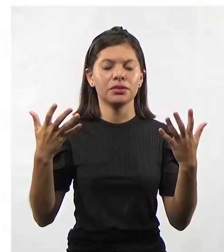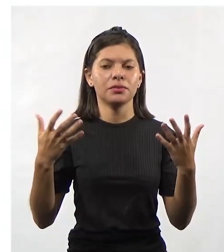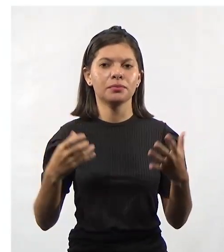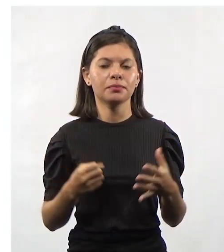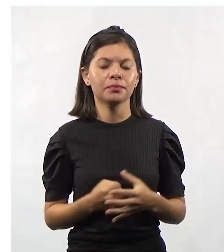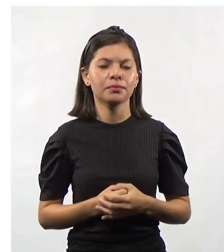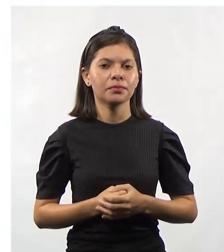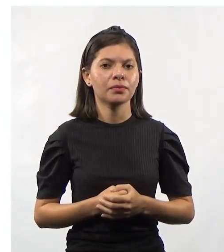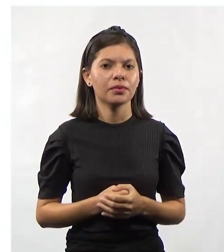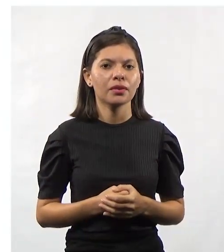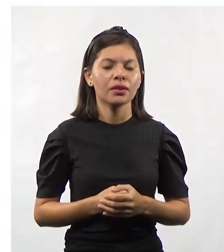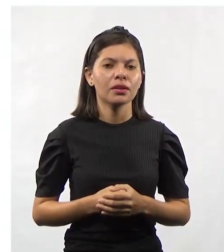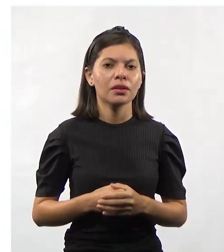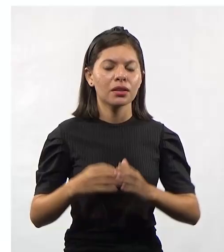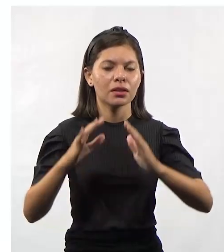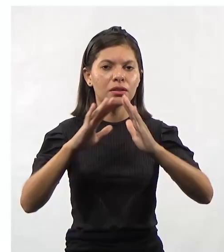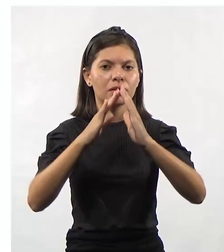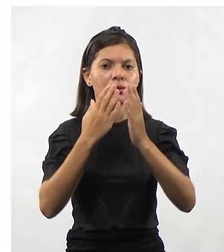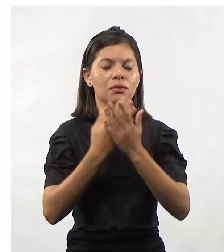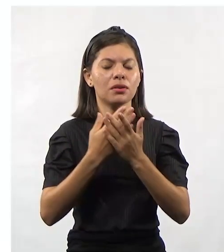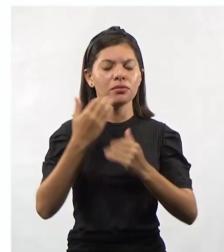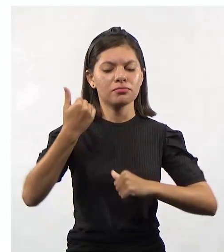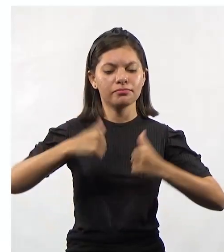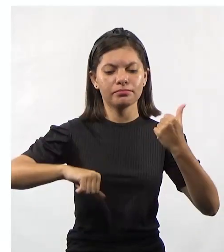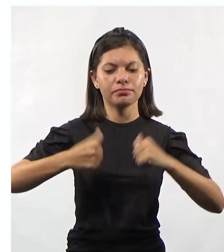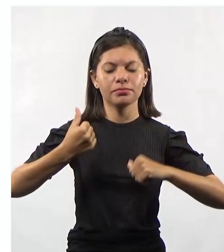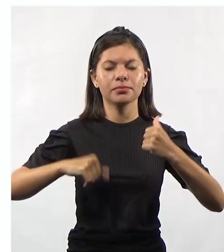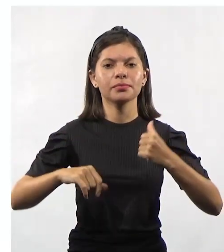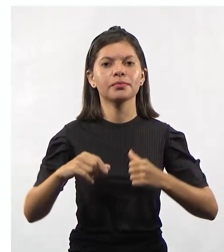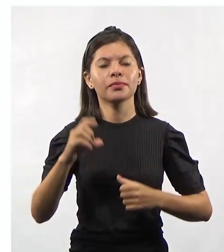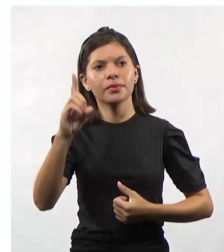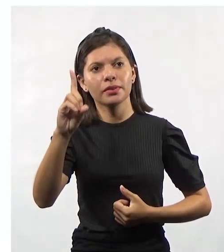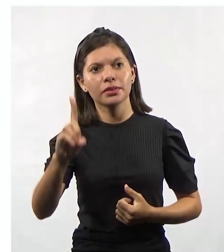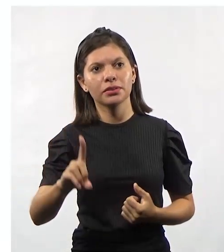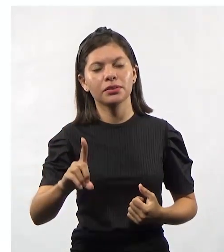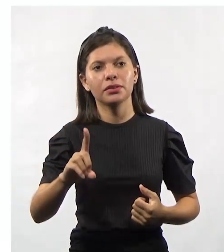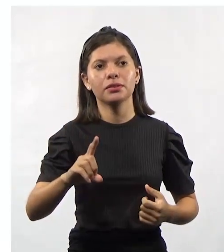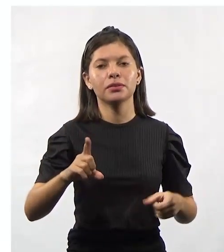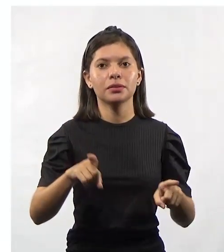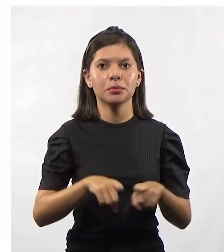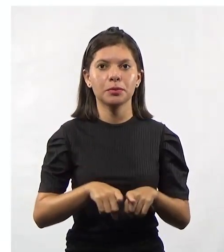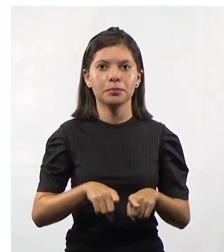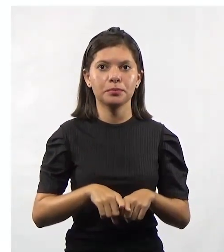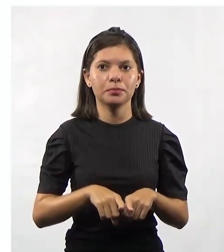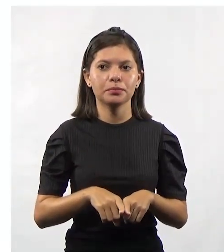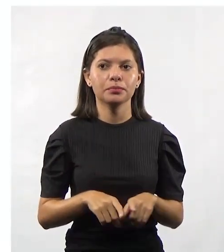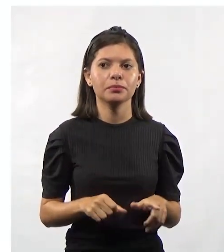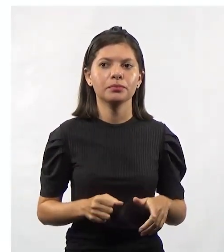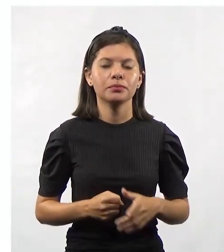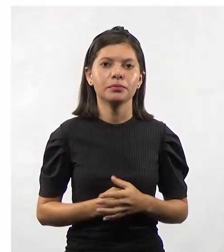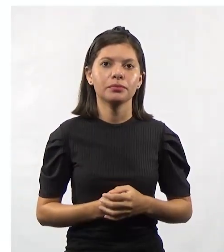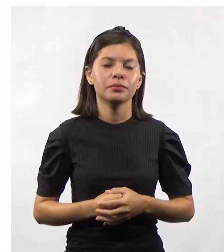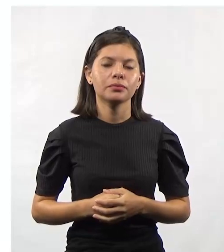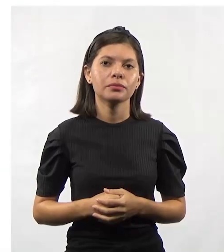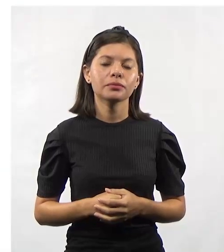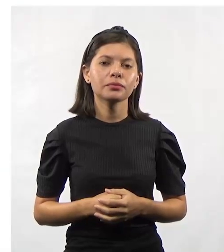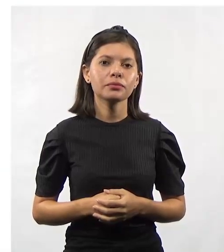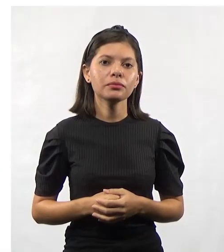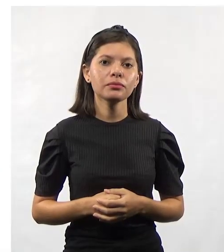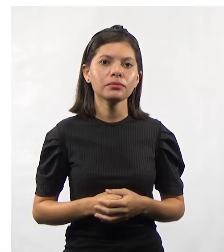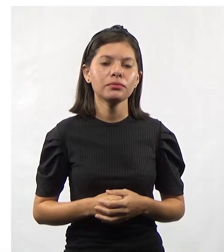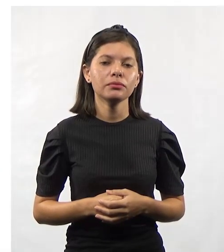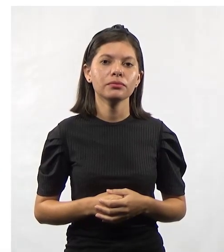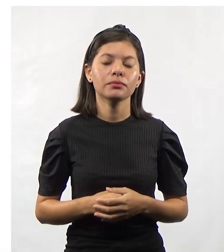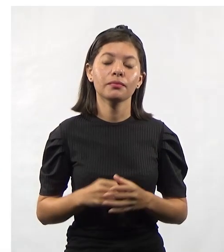praticar esporte, se divertir, etc. Né? Então, a escola, ela tem que ter essa perspectiva desses direitos aí